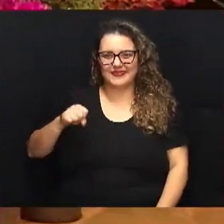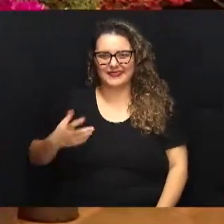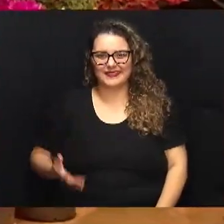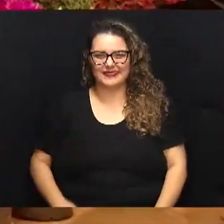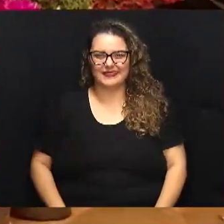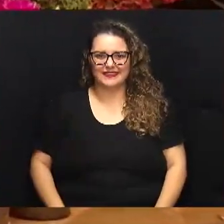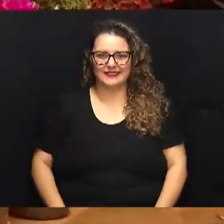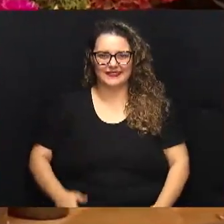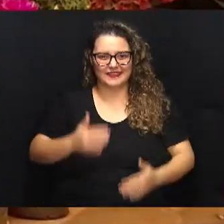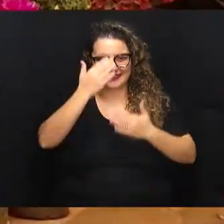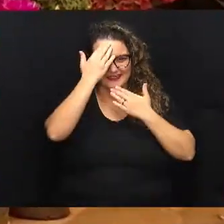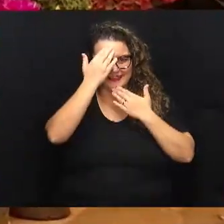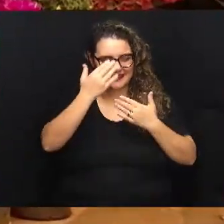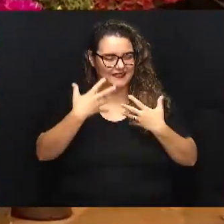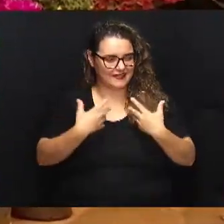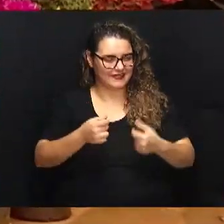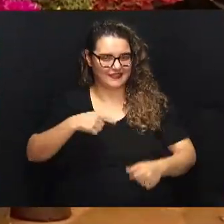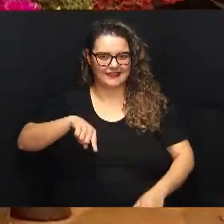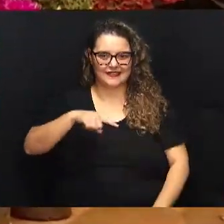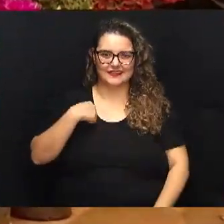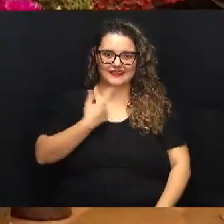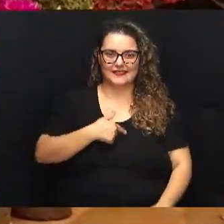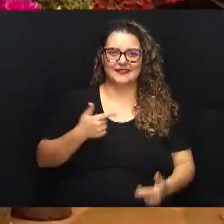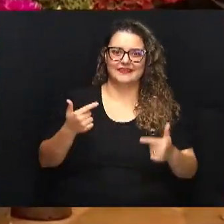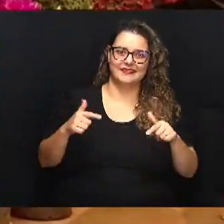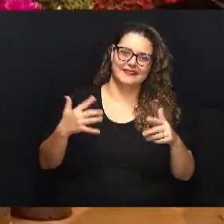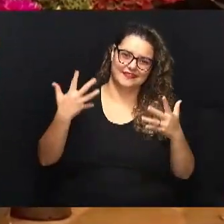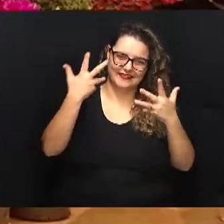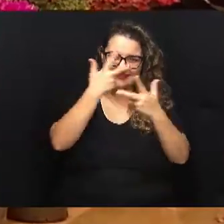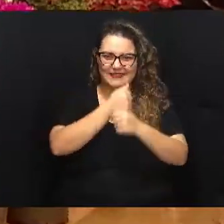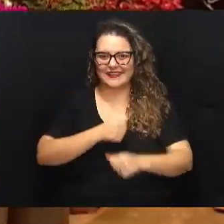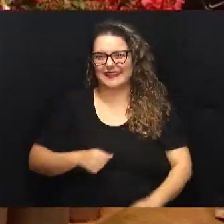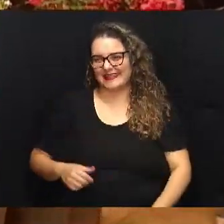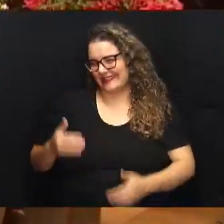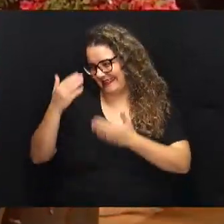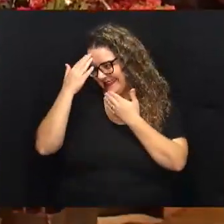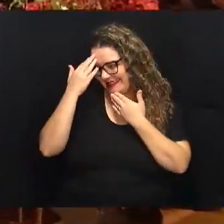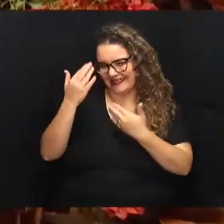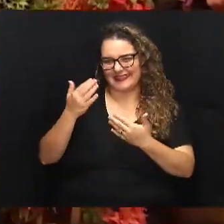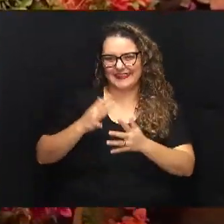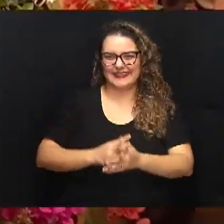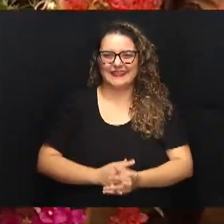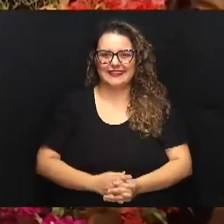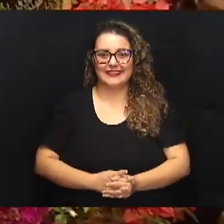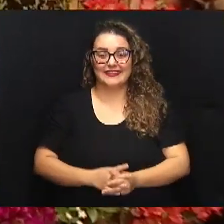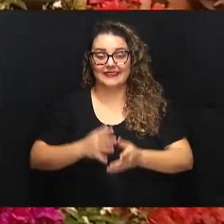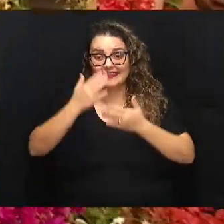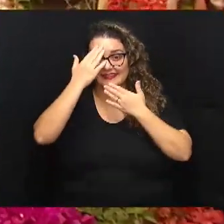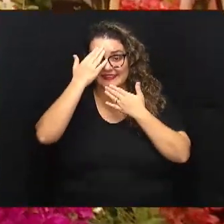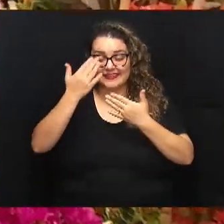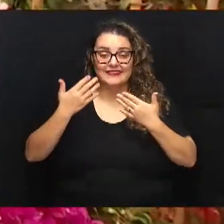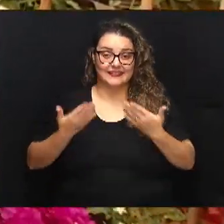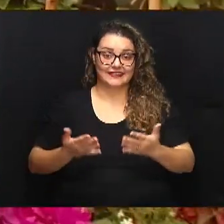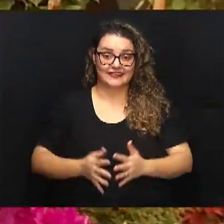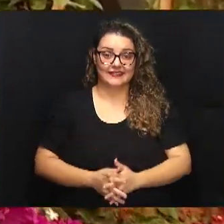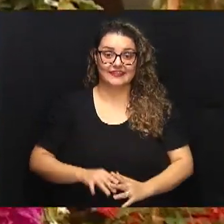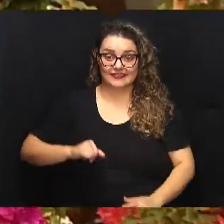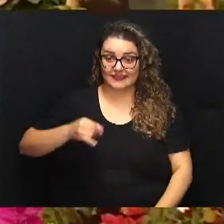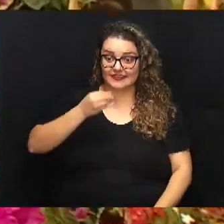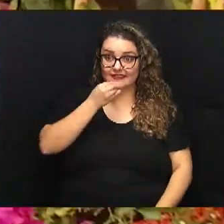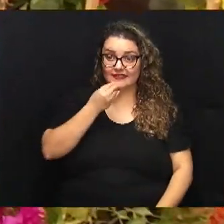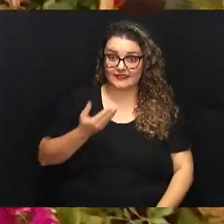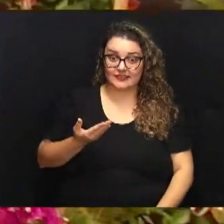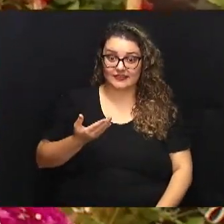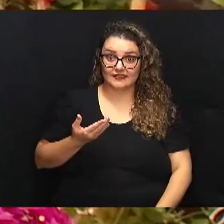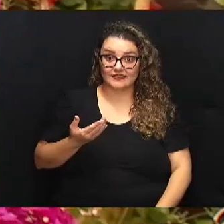Muito obrigada, né, por receber a gente aqui, nesse lugar tão lindo, né? Eu que agradeço. Agradeço essa oportunidade,